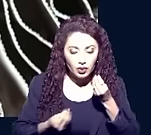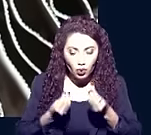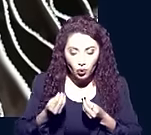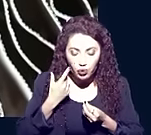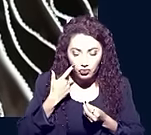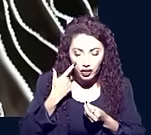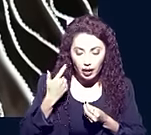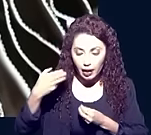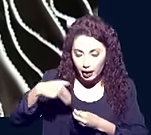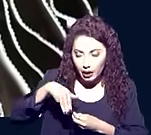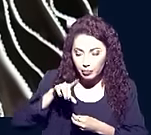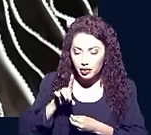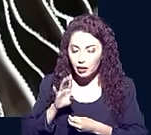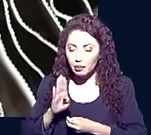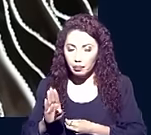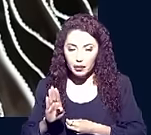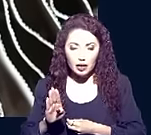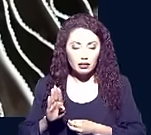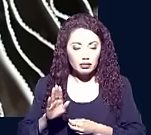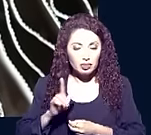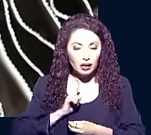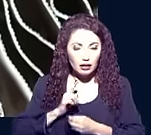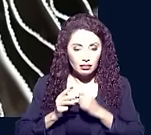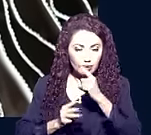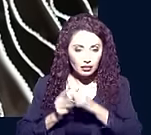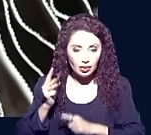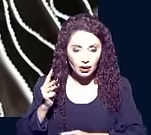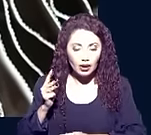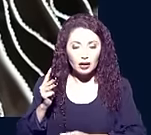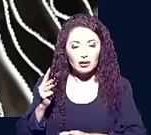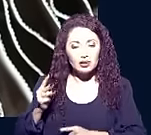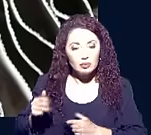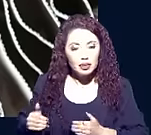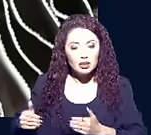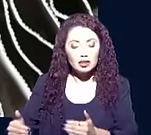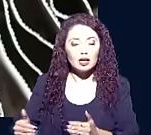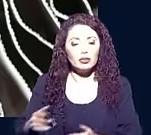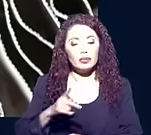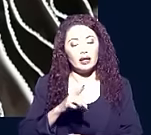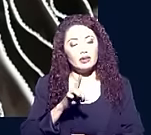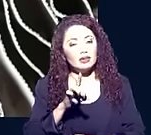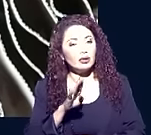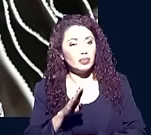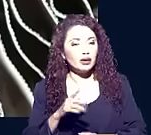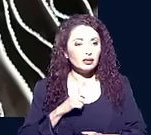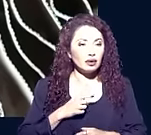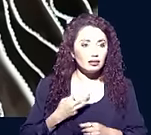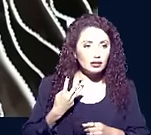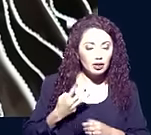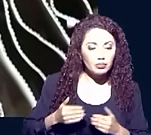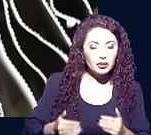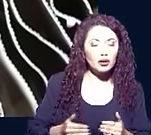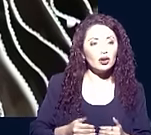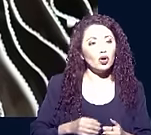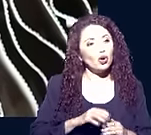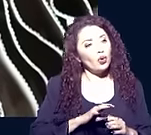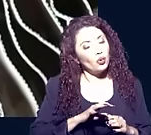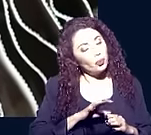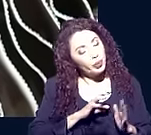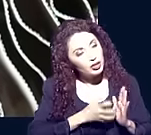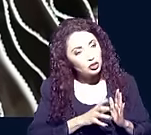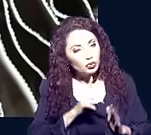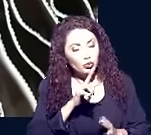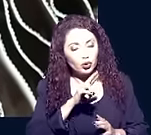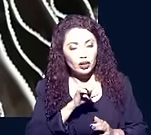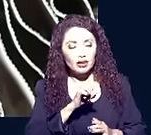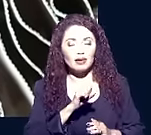três ministérios de um republicanos que agora tem um de um PSD que tem três de um progressistas que tem um Então